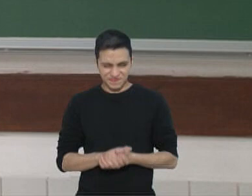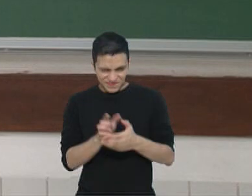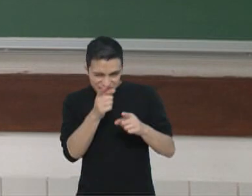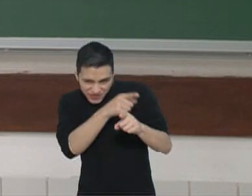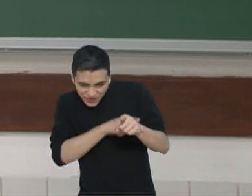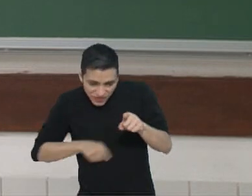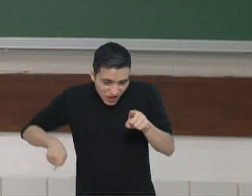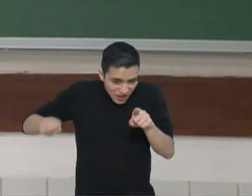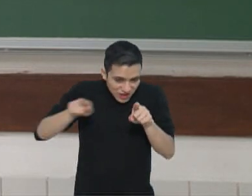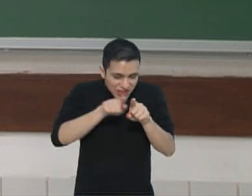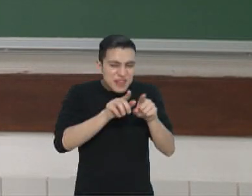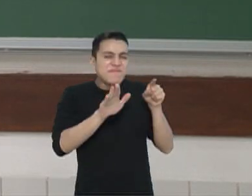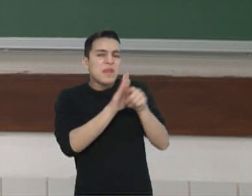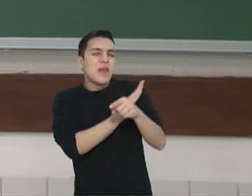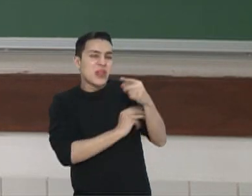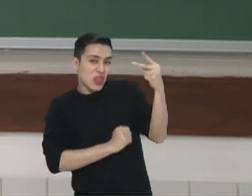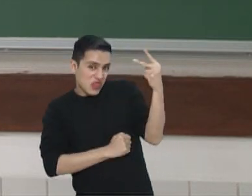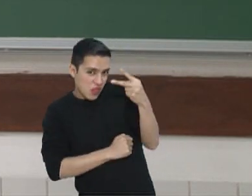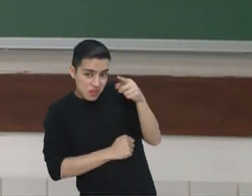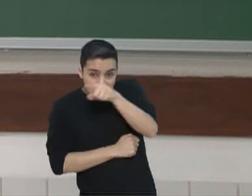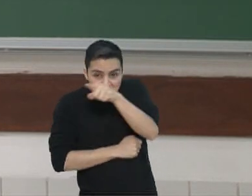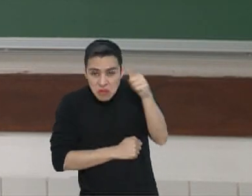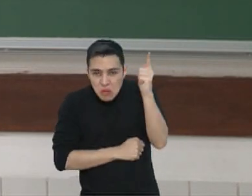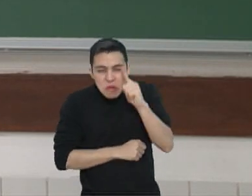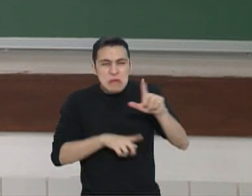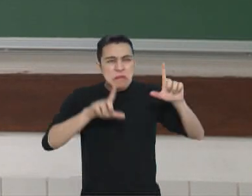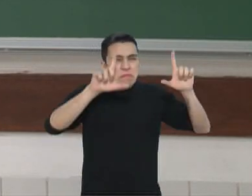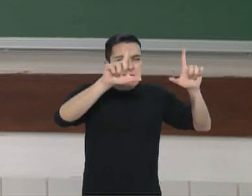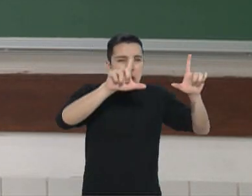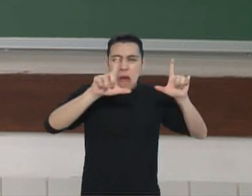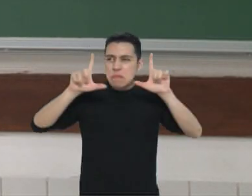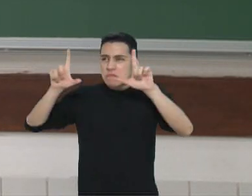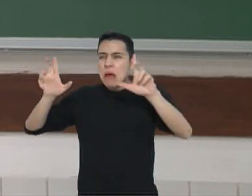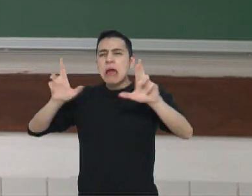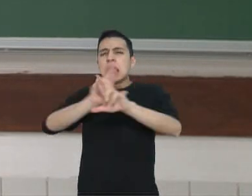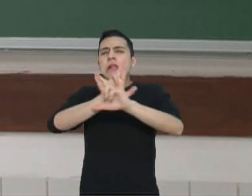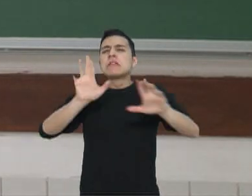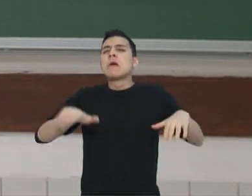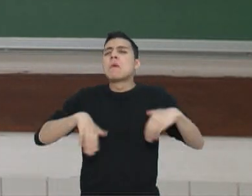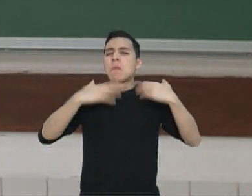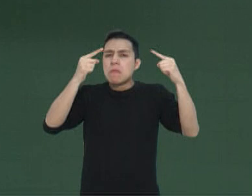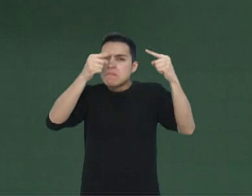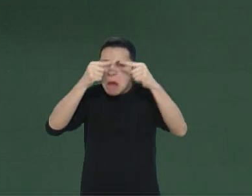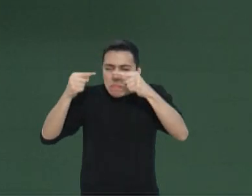Retornando para o nosso quiz número 2, conseguiram relacionar as duas colunas? Vamos conferir.